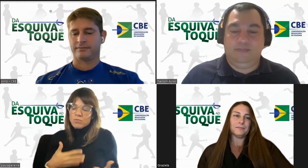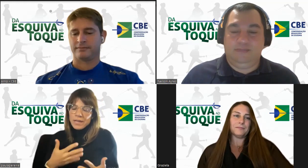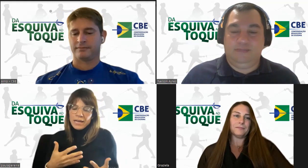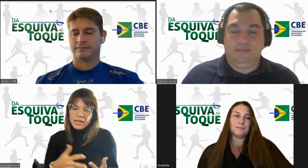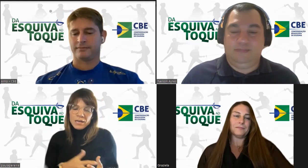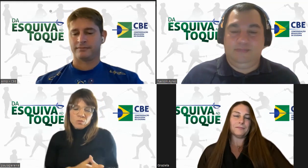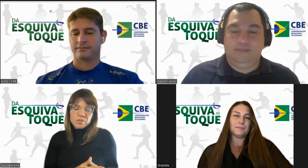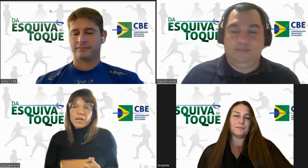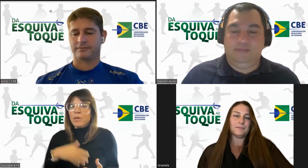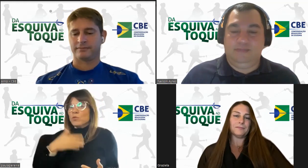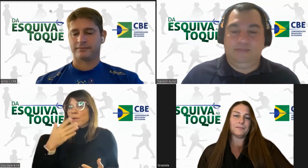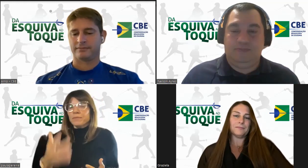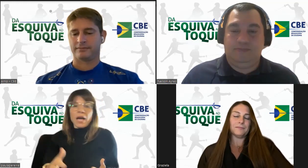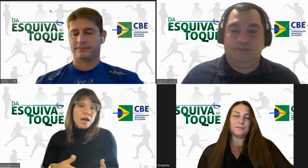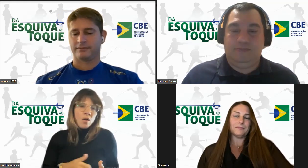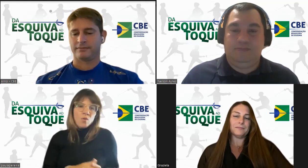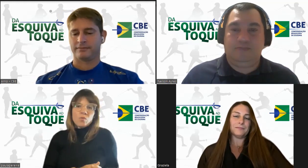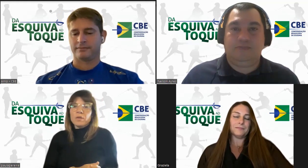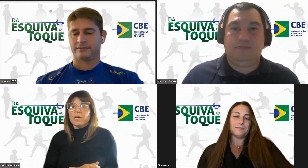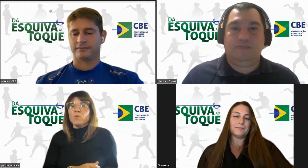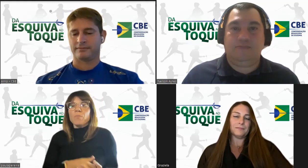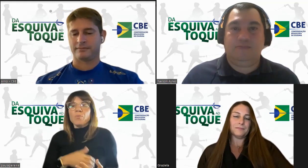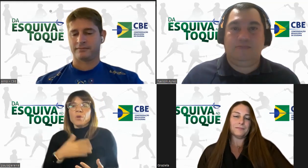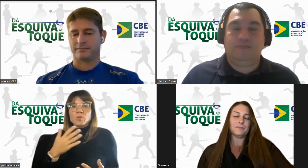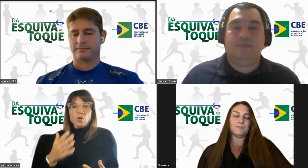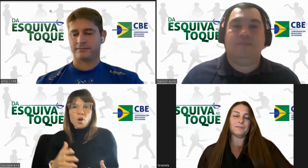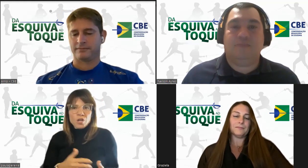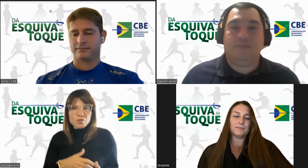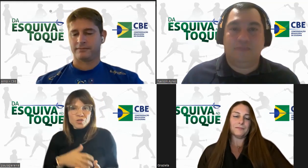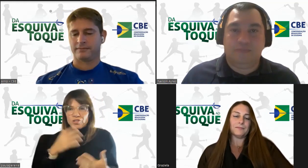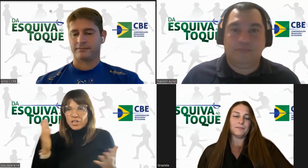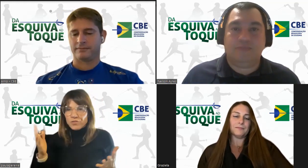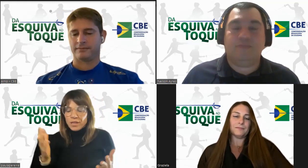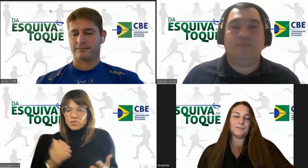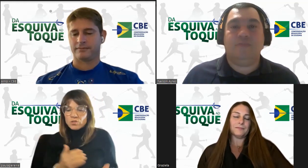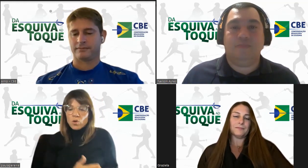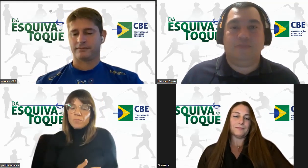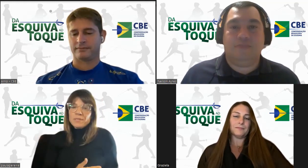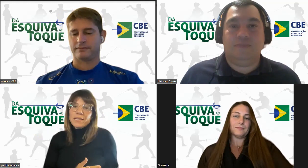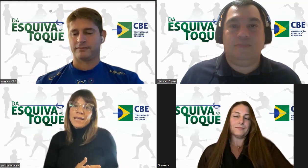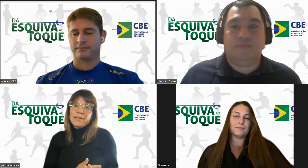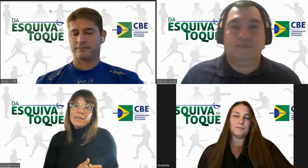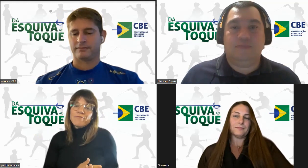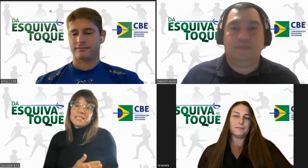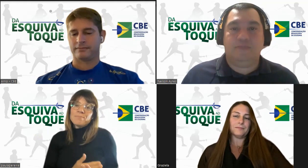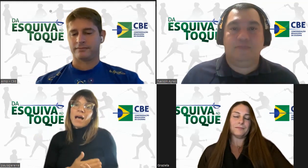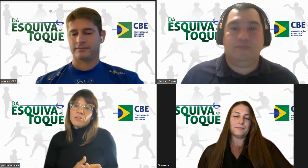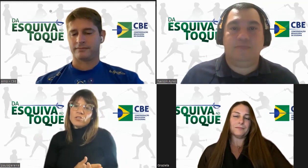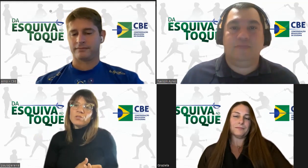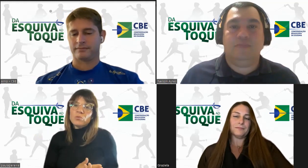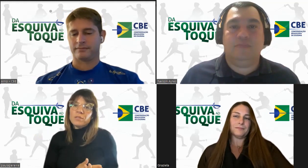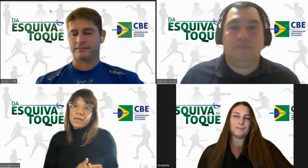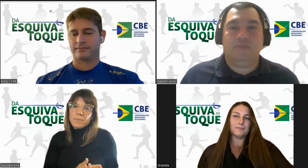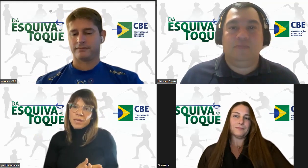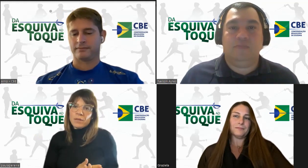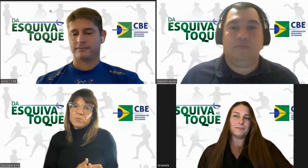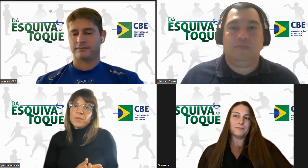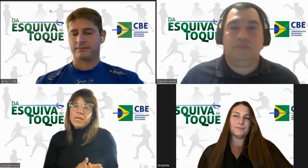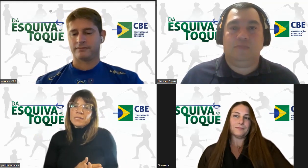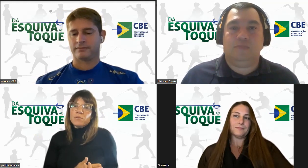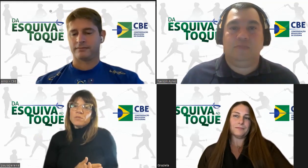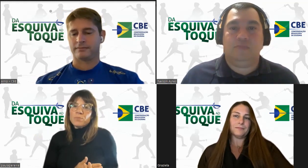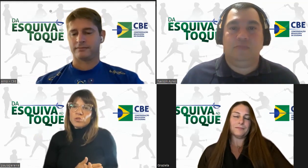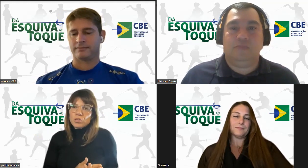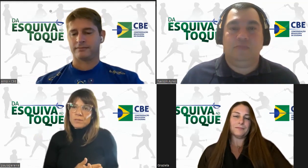emocional né o treinamento mental o apoio psicológico a gente dá diferentes nomes ele faz parte do treinamento